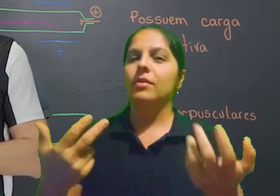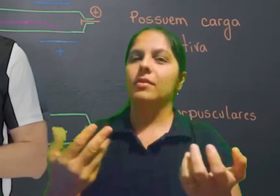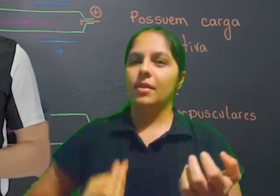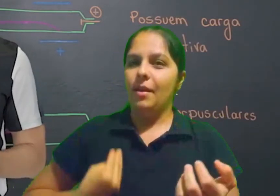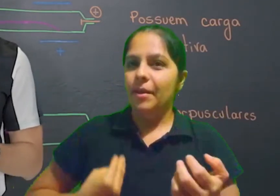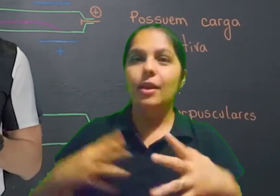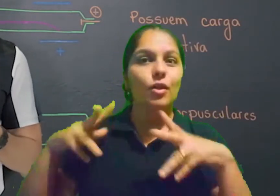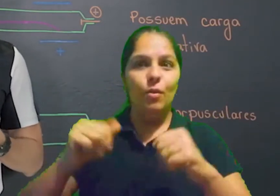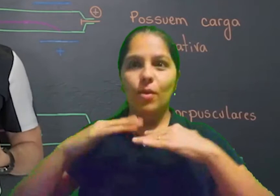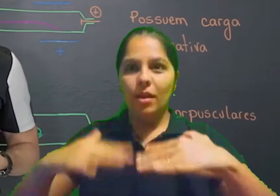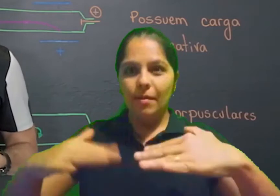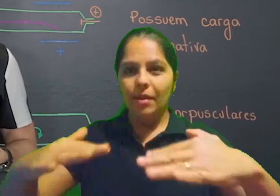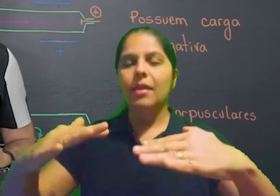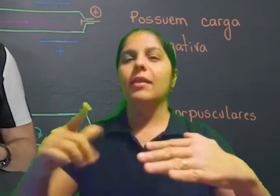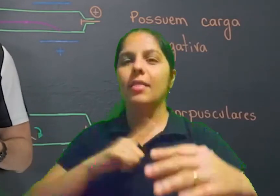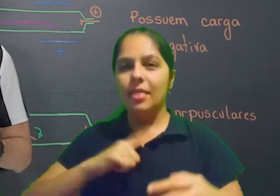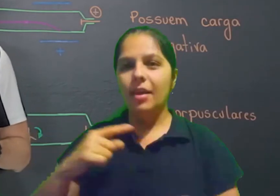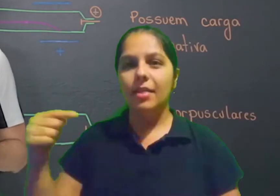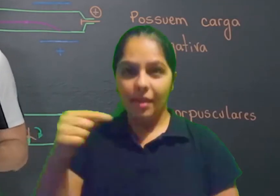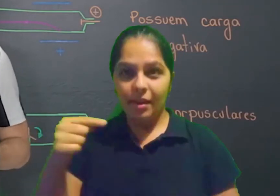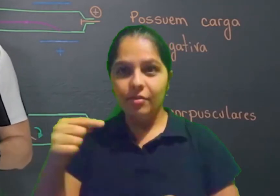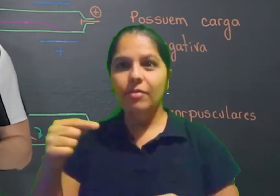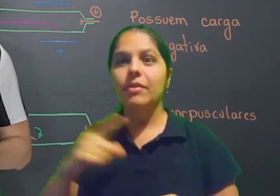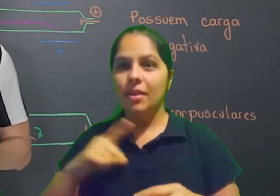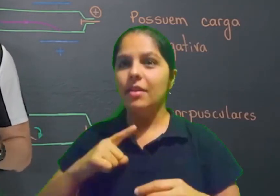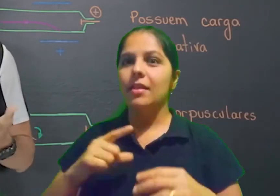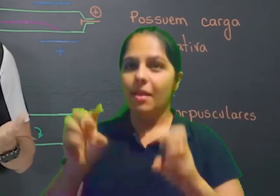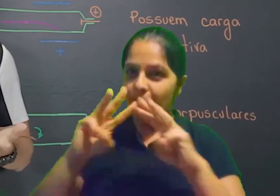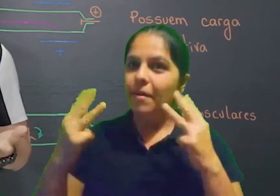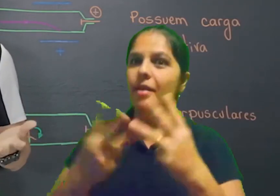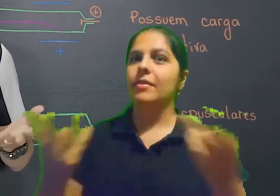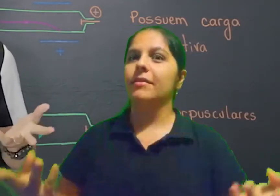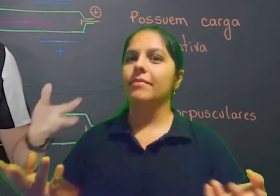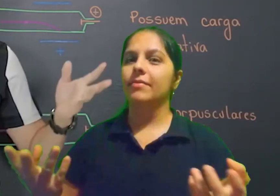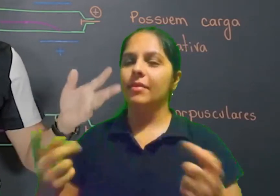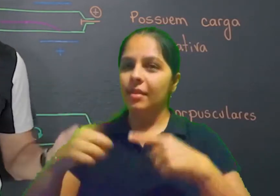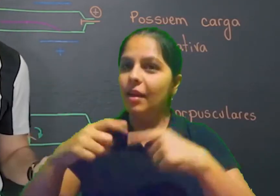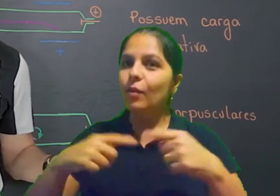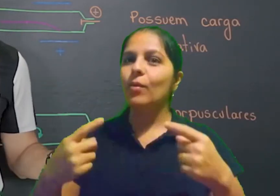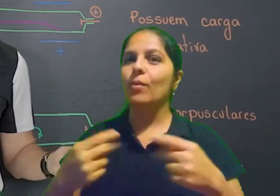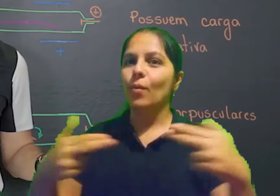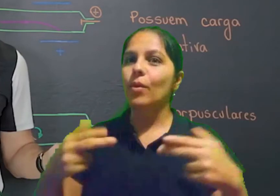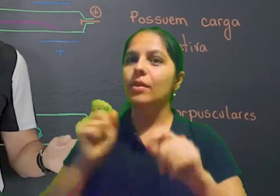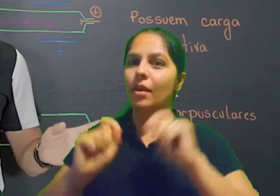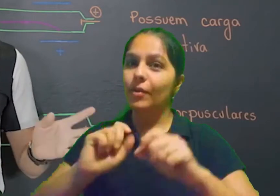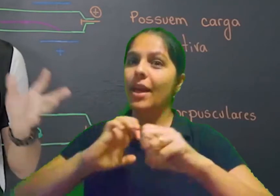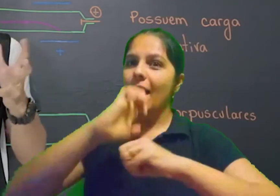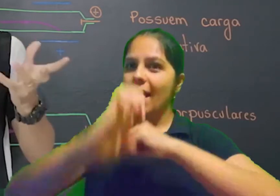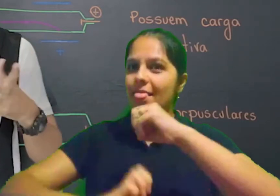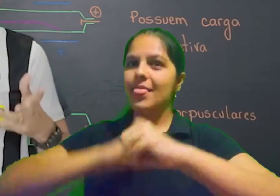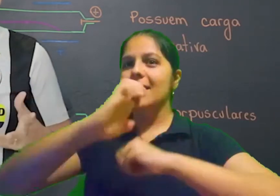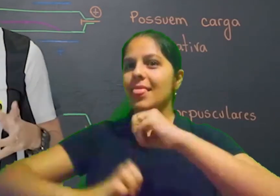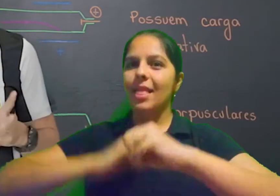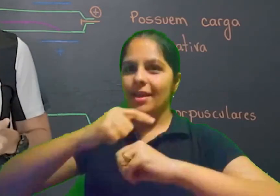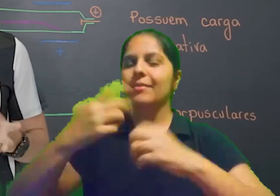toda a matéria, que tem carga negativa e tem massa. Essa coisa foi chamada de elétron. E como